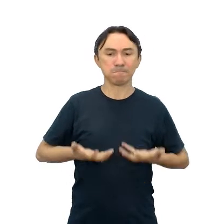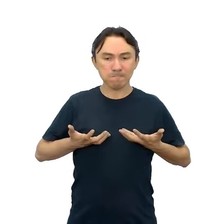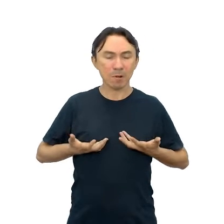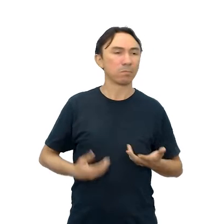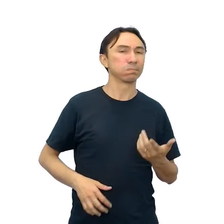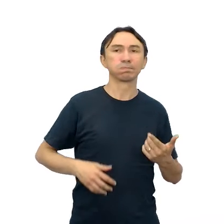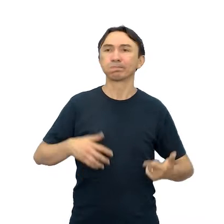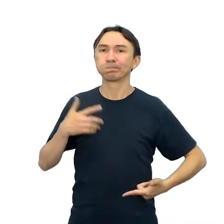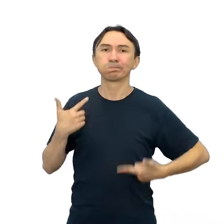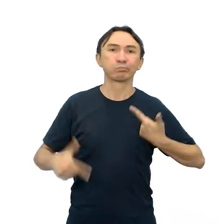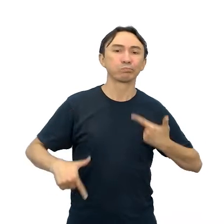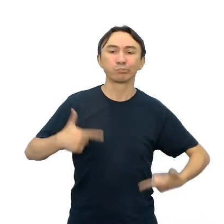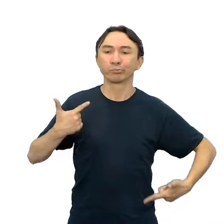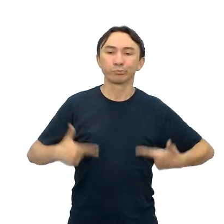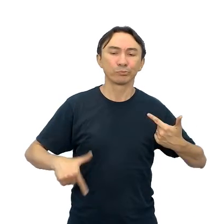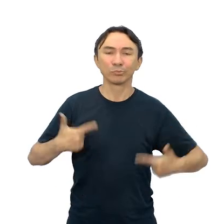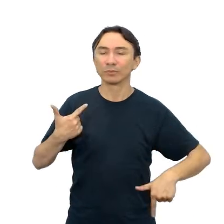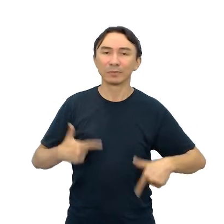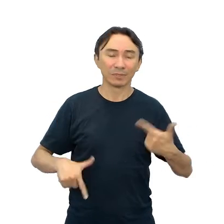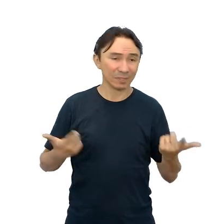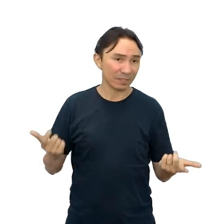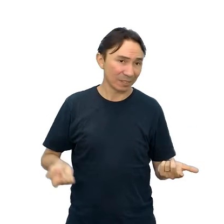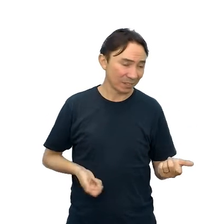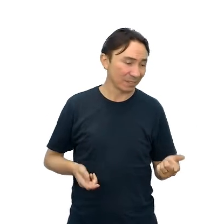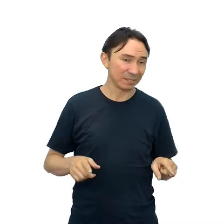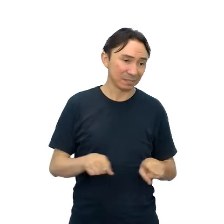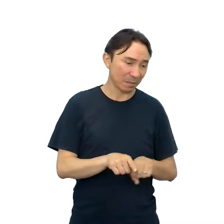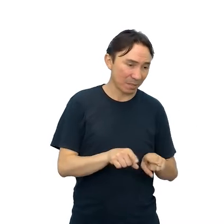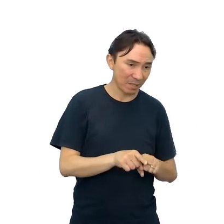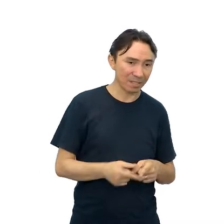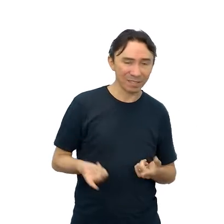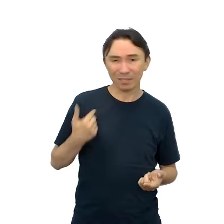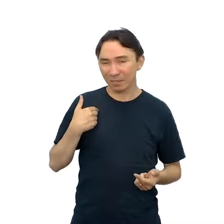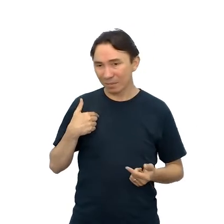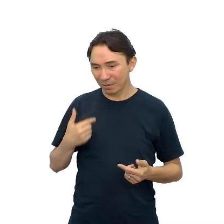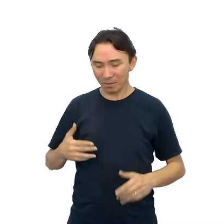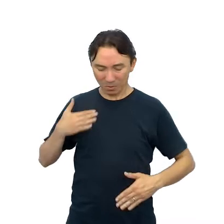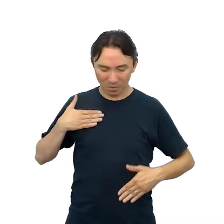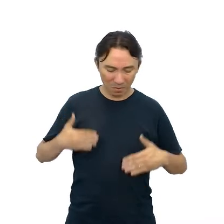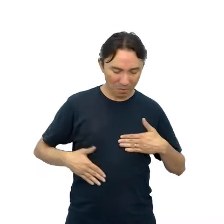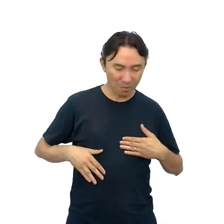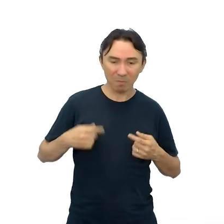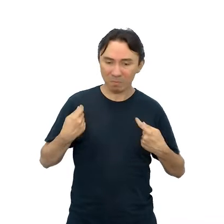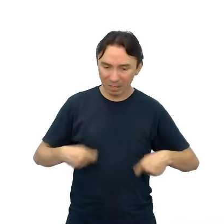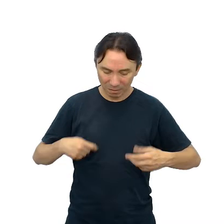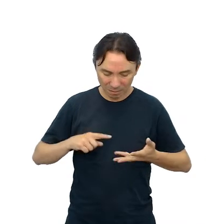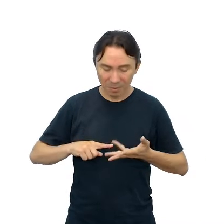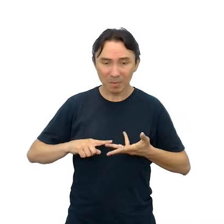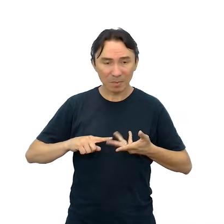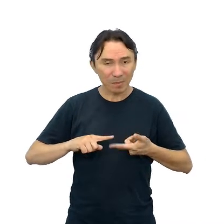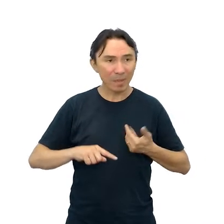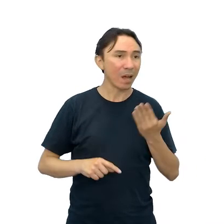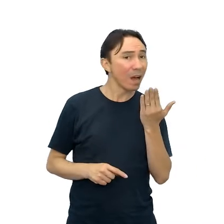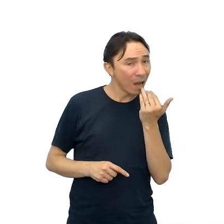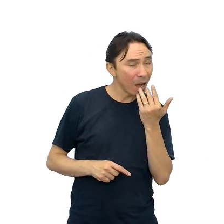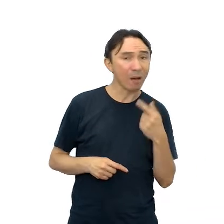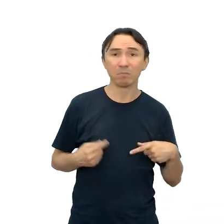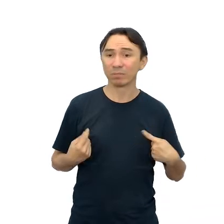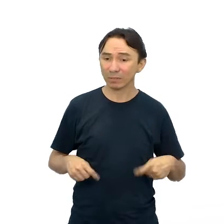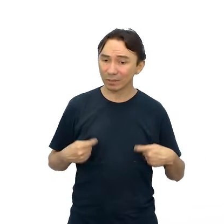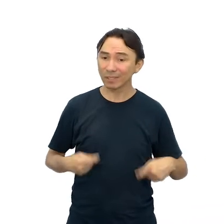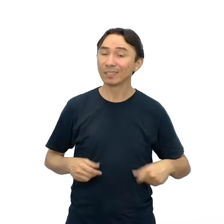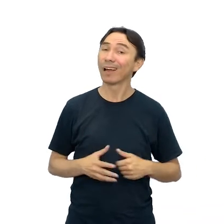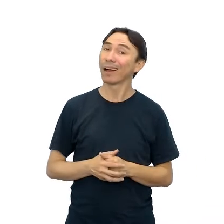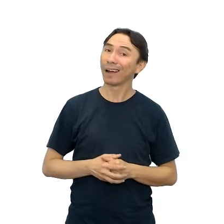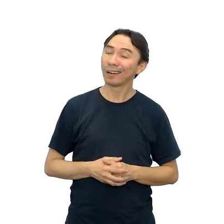aí as necessidades fisiológicas, né, do nosso corpo, né? Nós temos